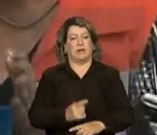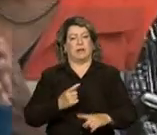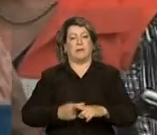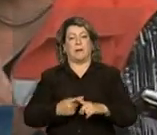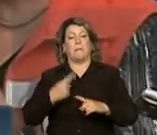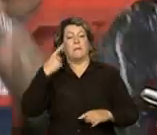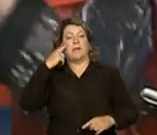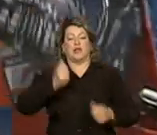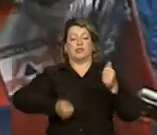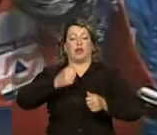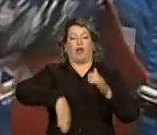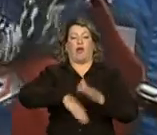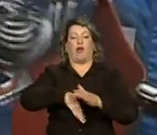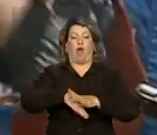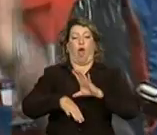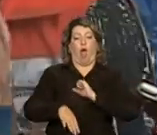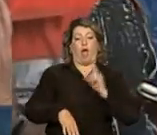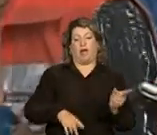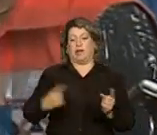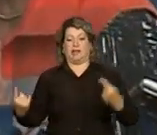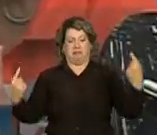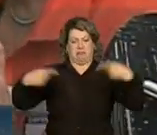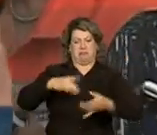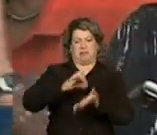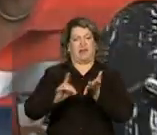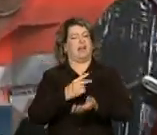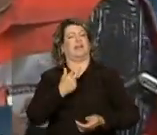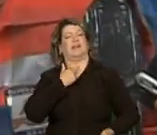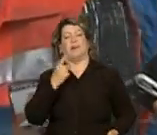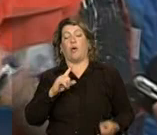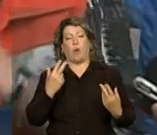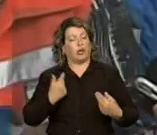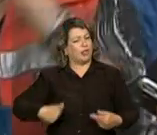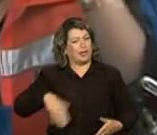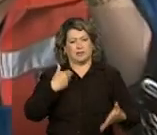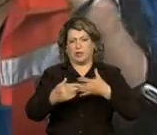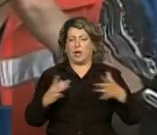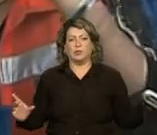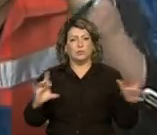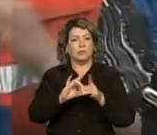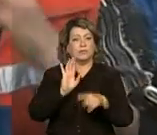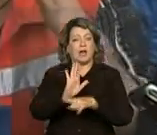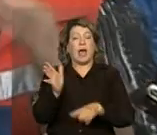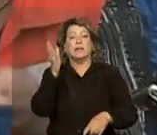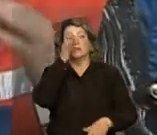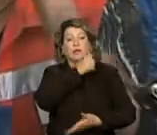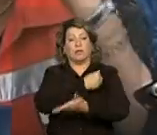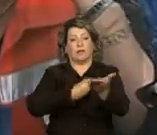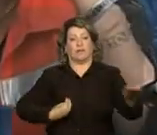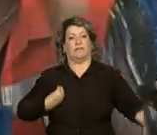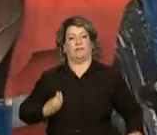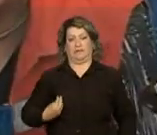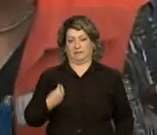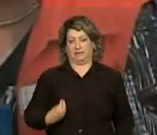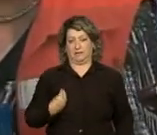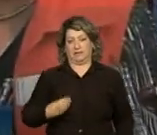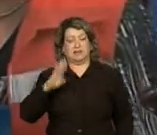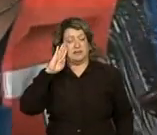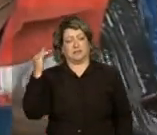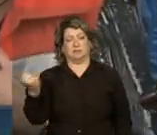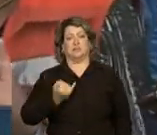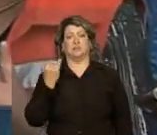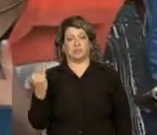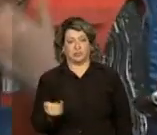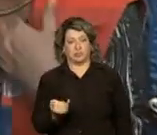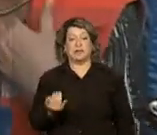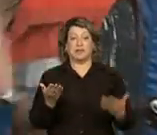para um clube de futebol, o outro torce para outro clube de futebol. Nós temos de atuar como um organismo salvando a